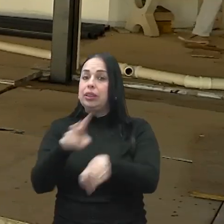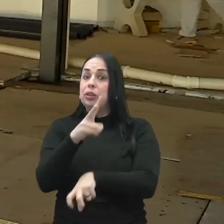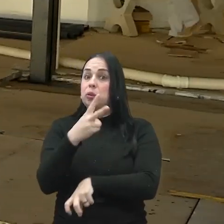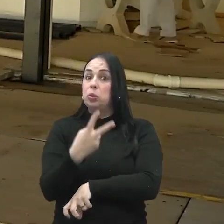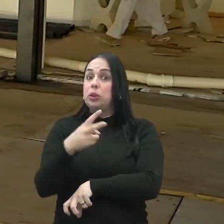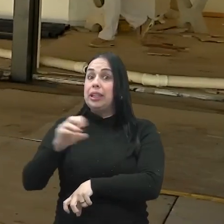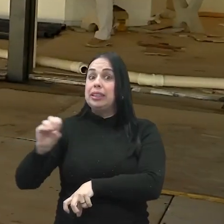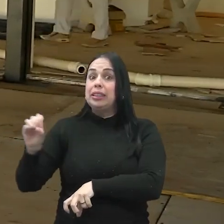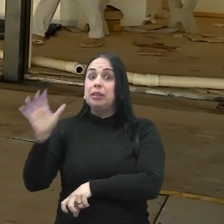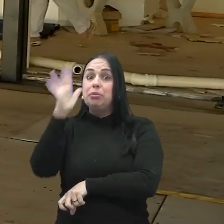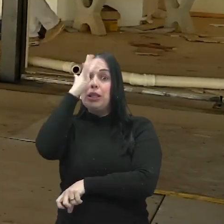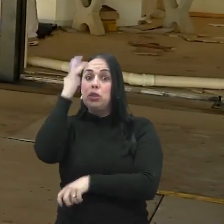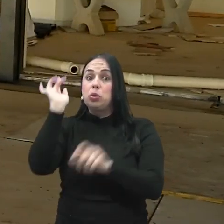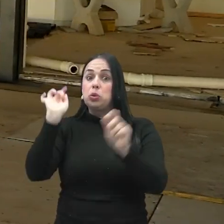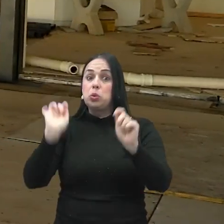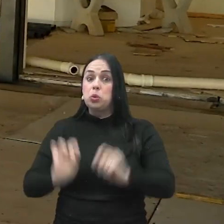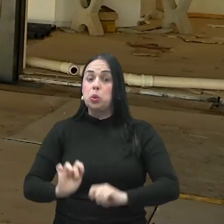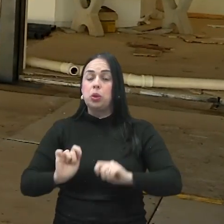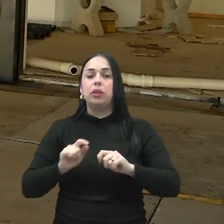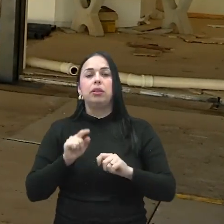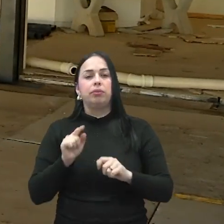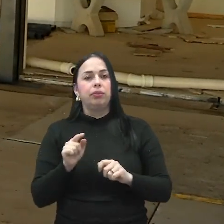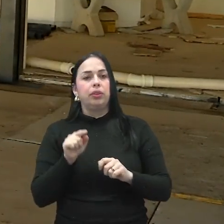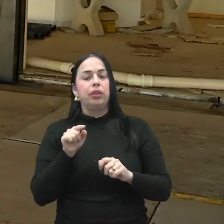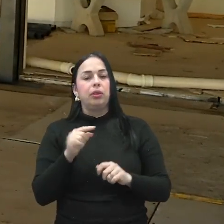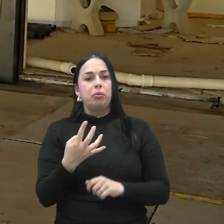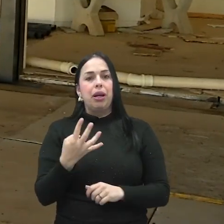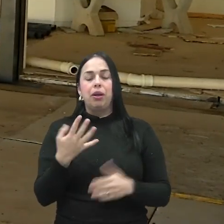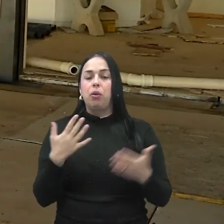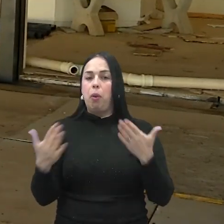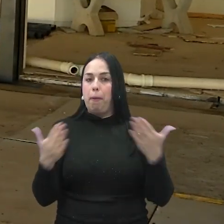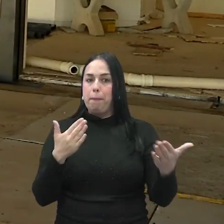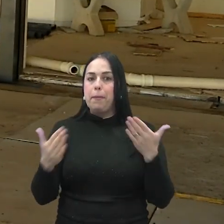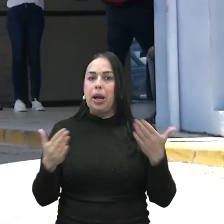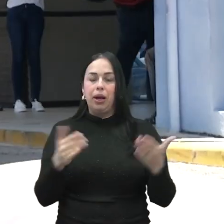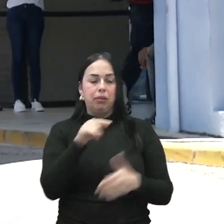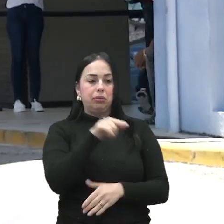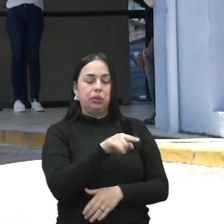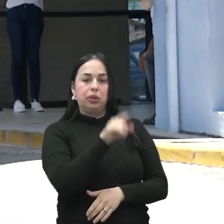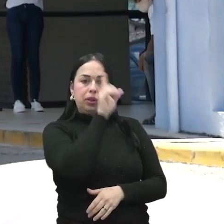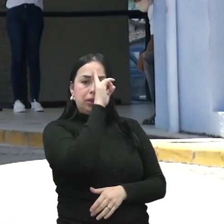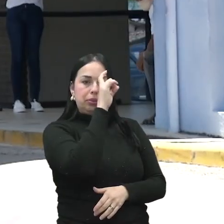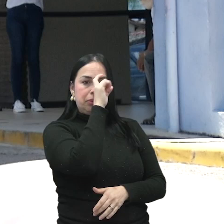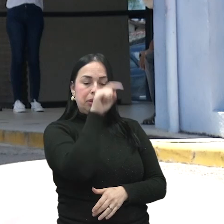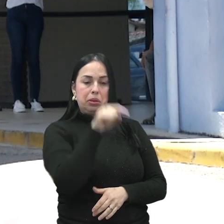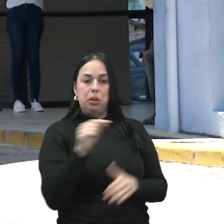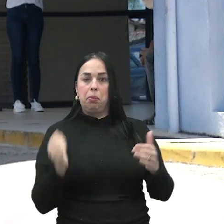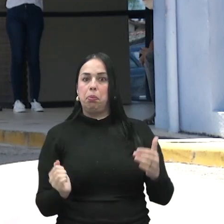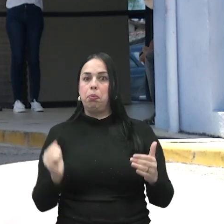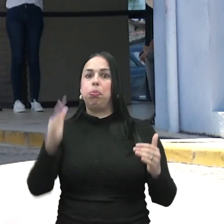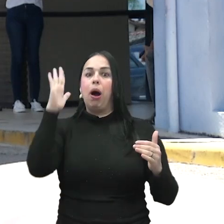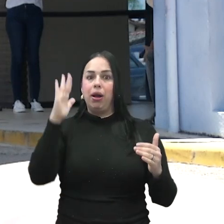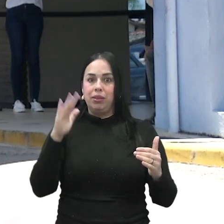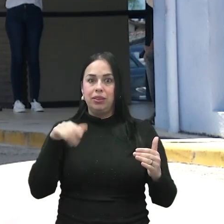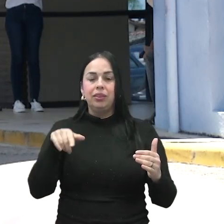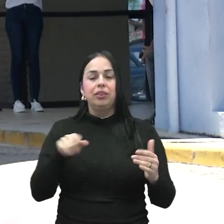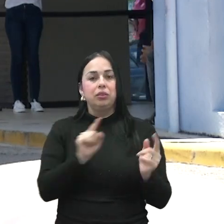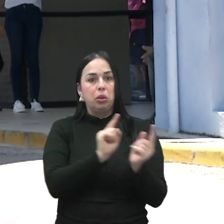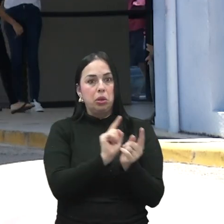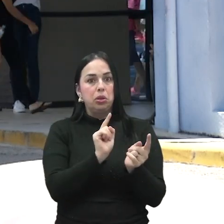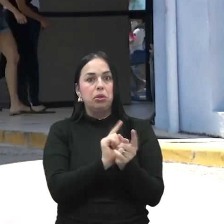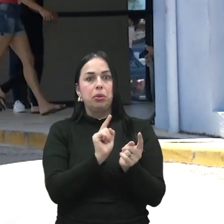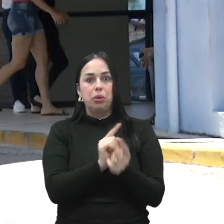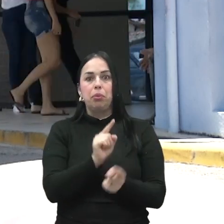confortavelmente 200 pessoas, número quase 4 vezes maior que o espaço ofertado atualmente no